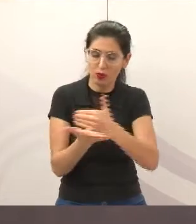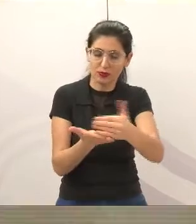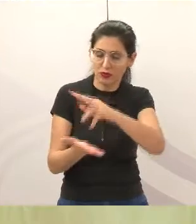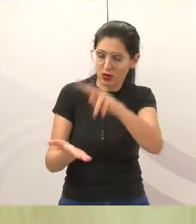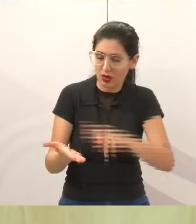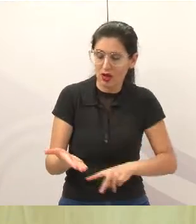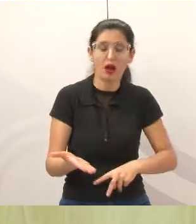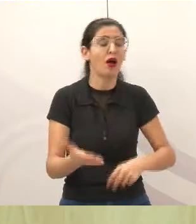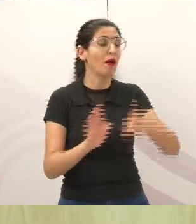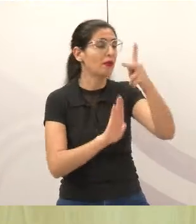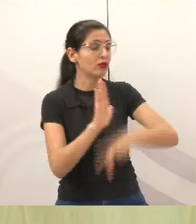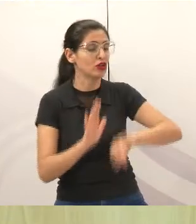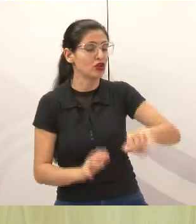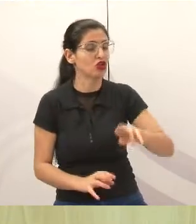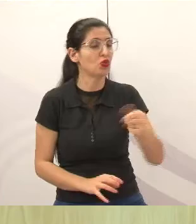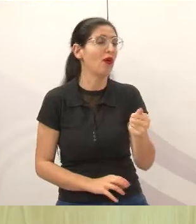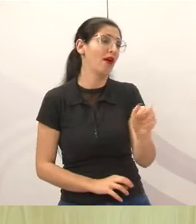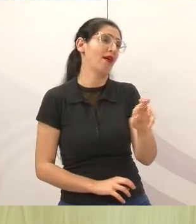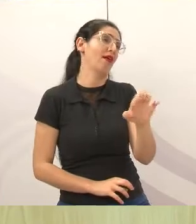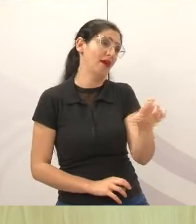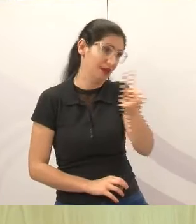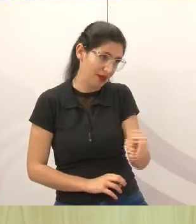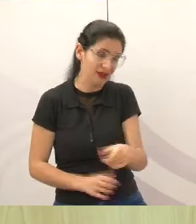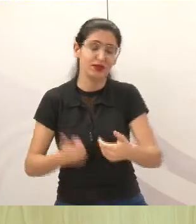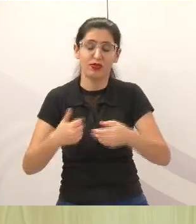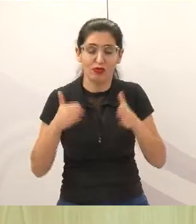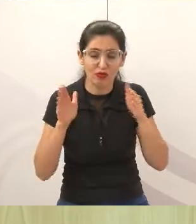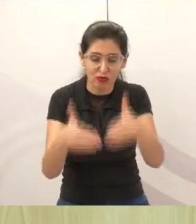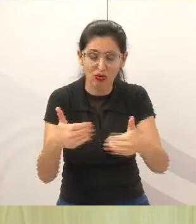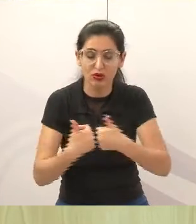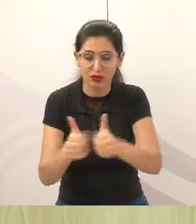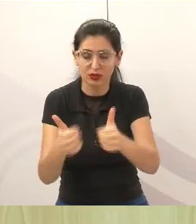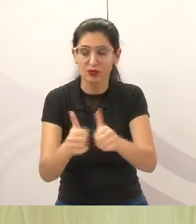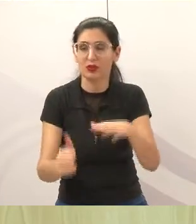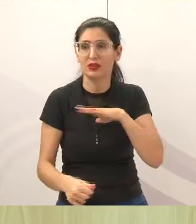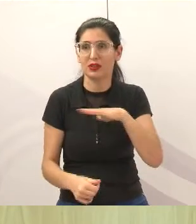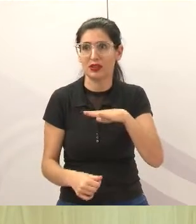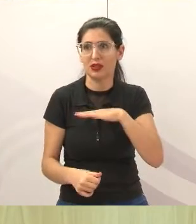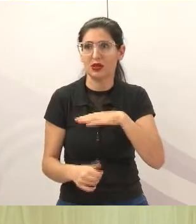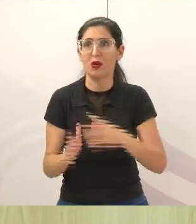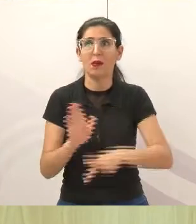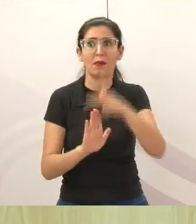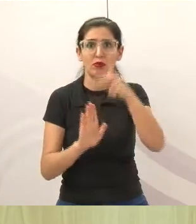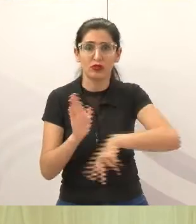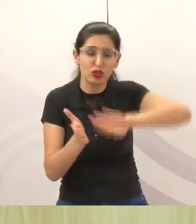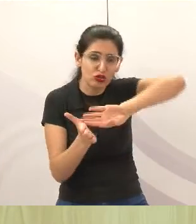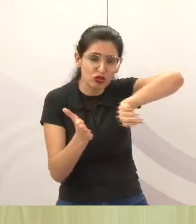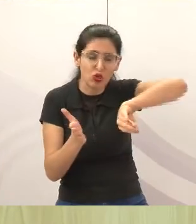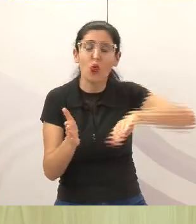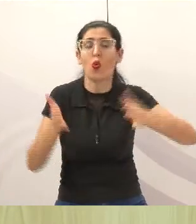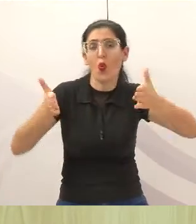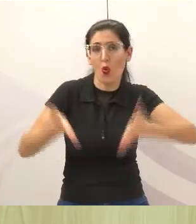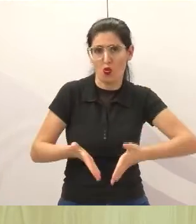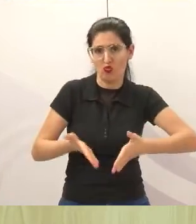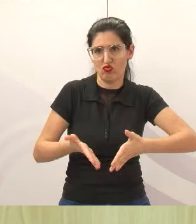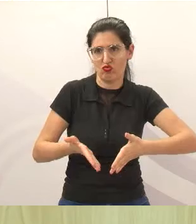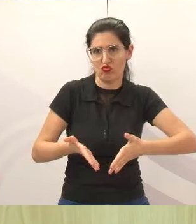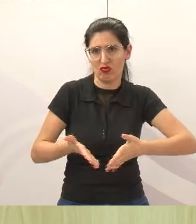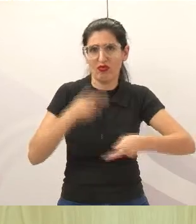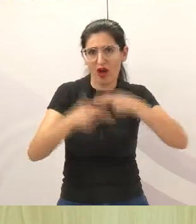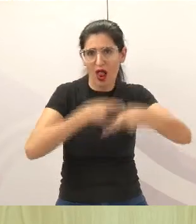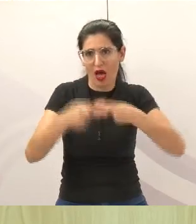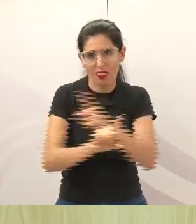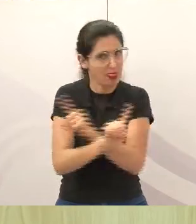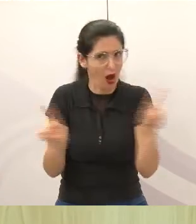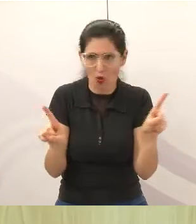do vereador Juarez, que trata sobre o transporte coletivo da cidade. O projeto foi retirado da pauta da ordem do dia, né?